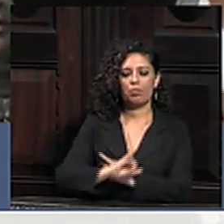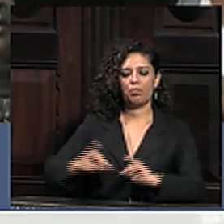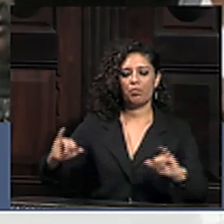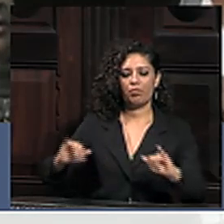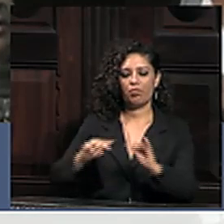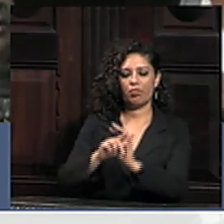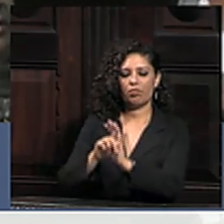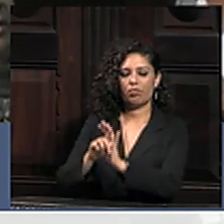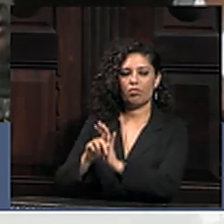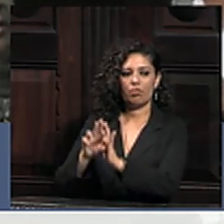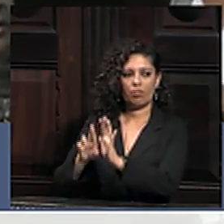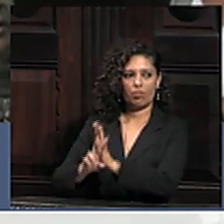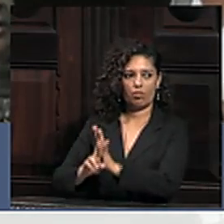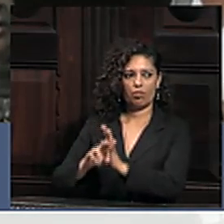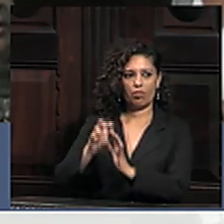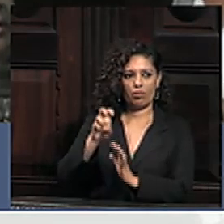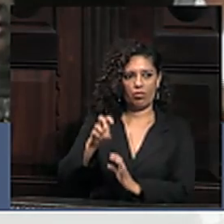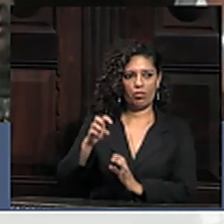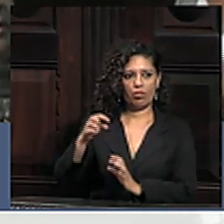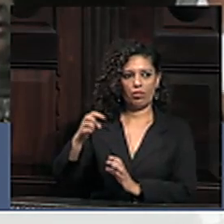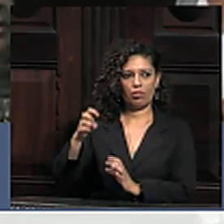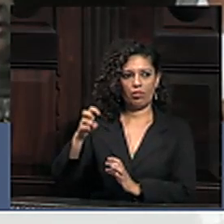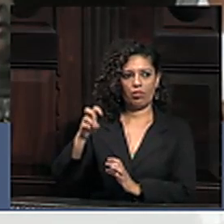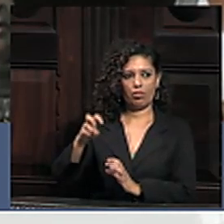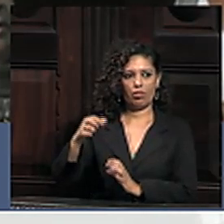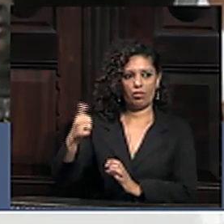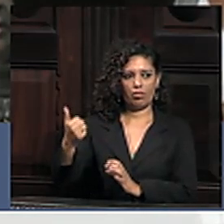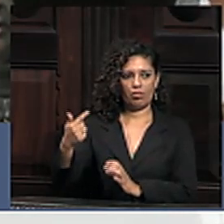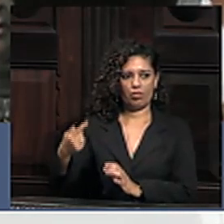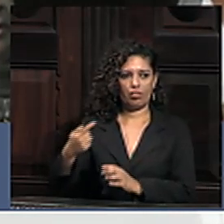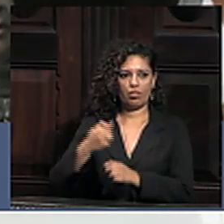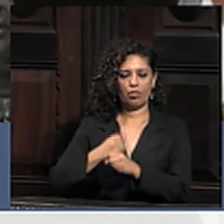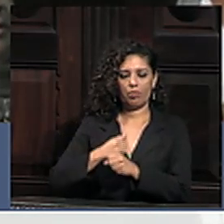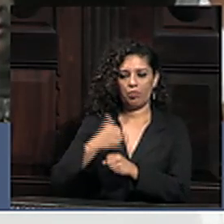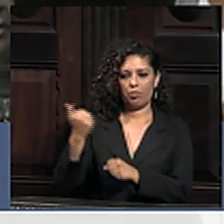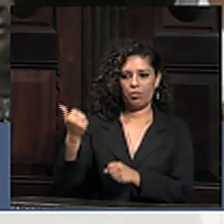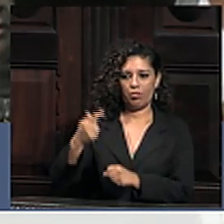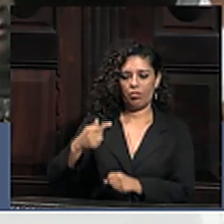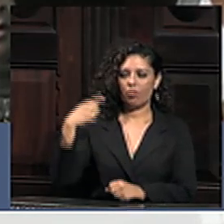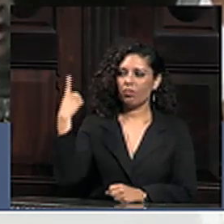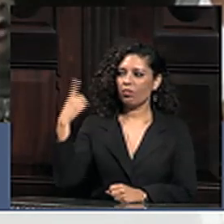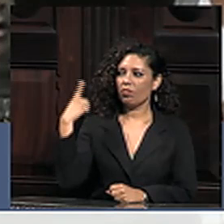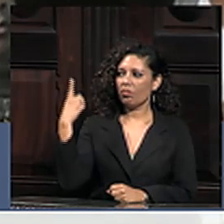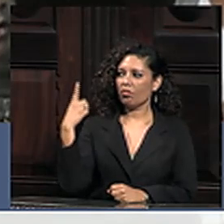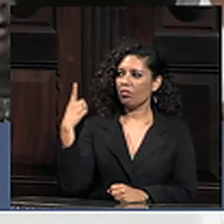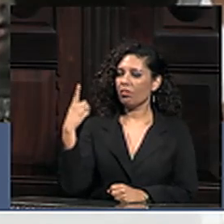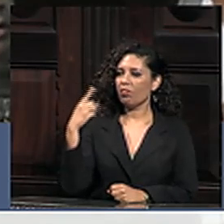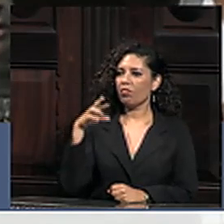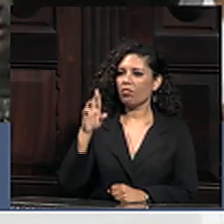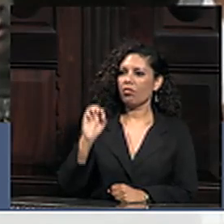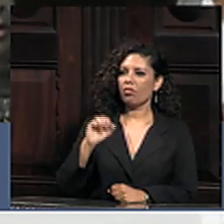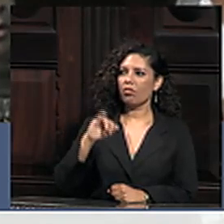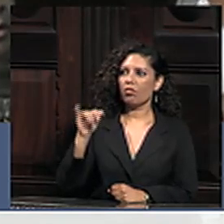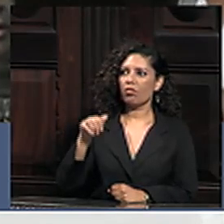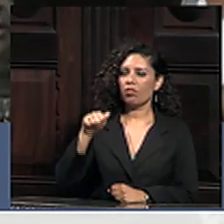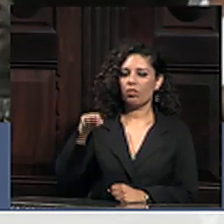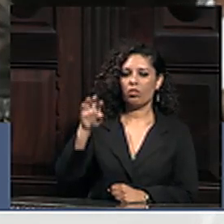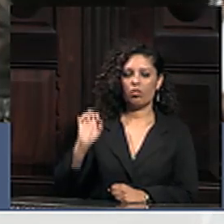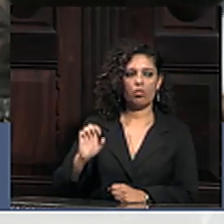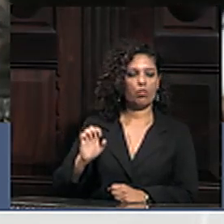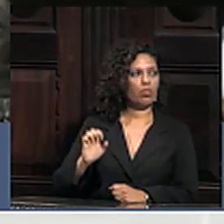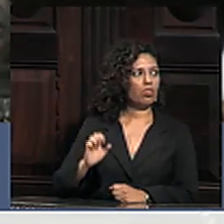anuncio o projeto de resolução número 517 de 2017, autoria da deputada enfermeira Rejane, que cria o